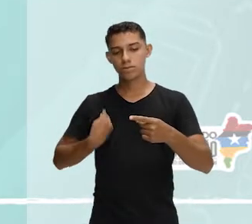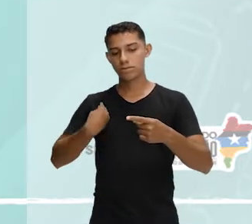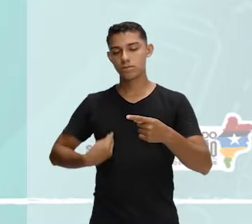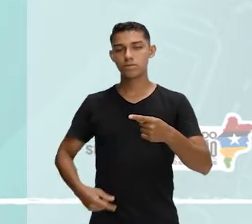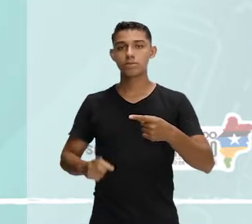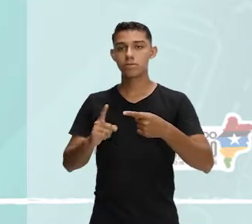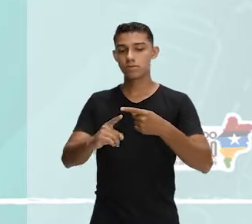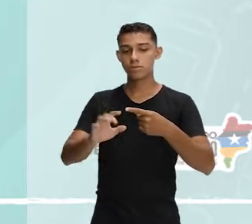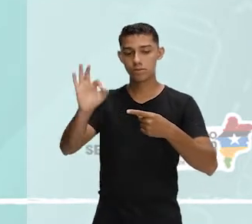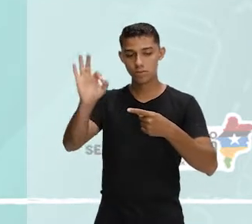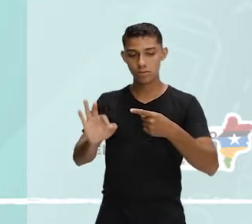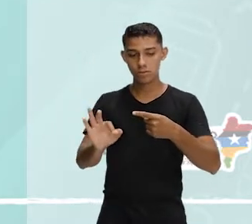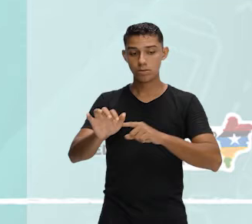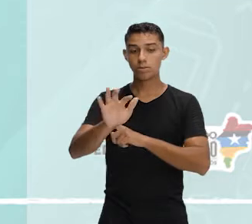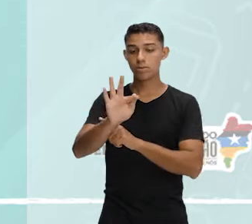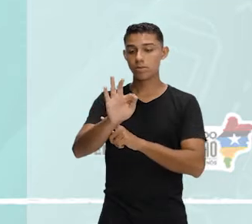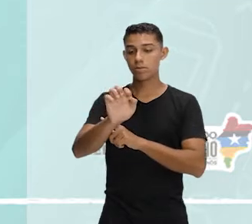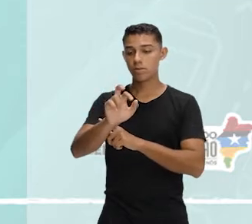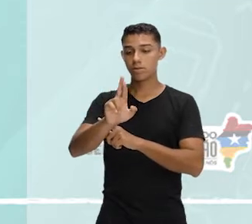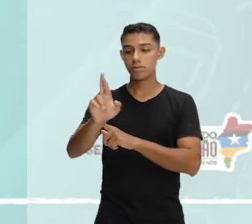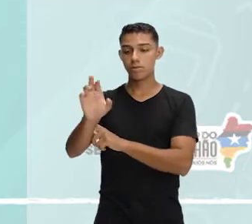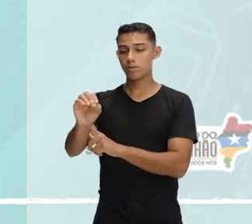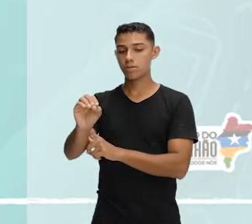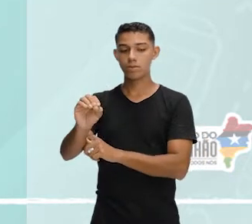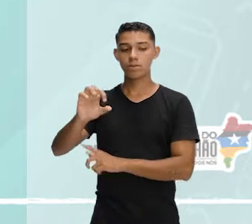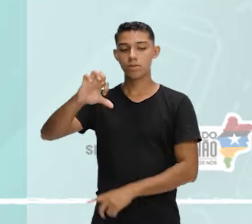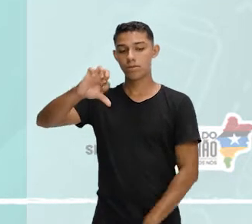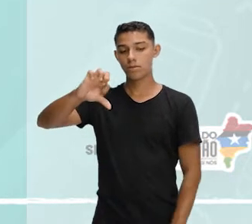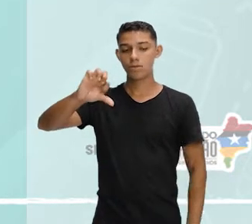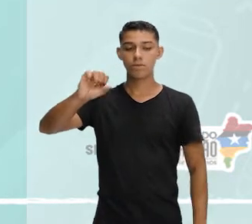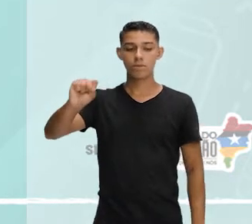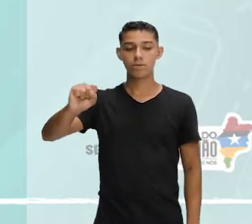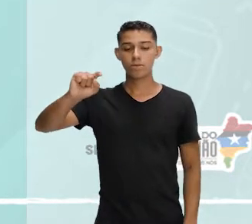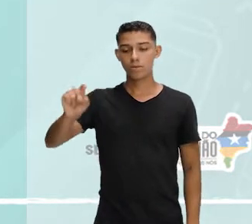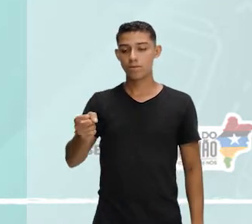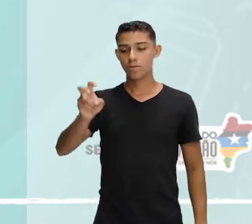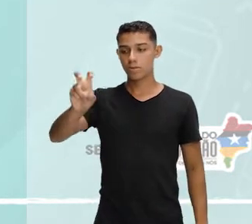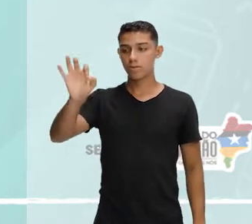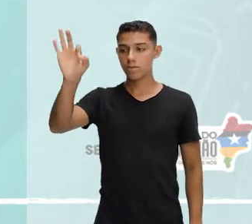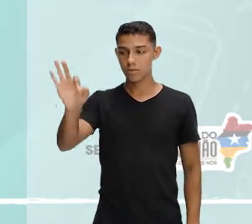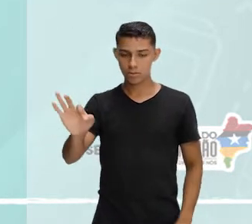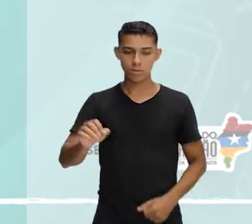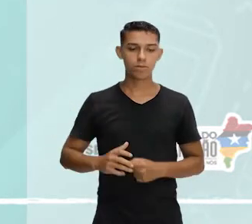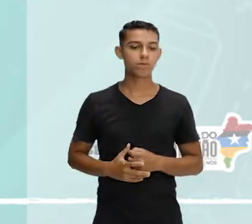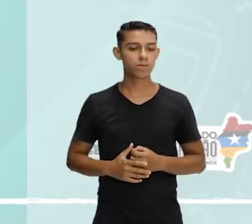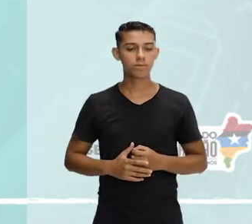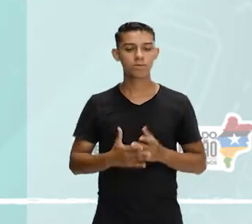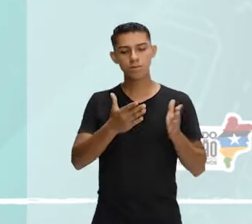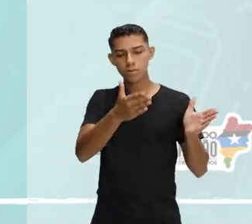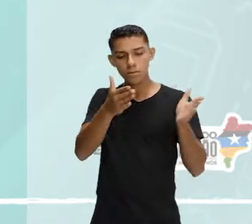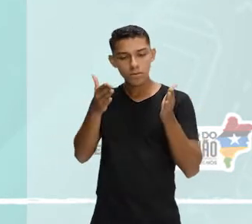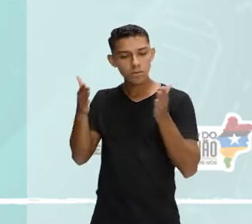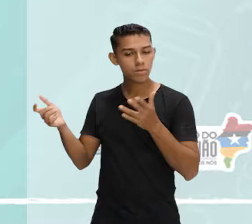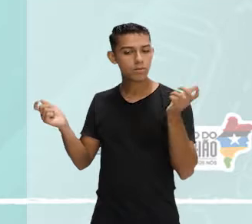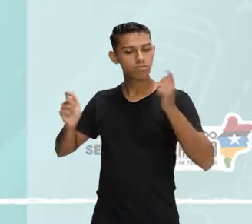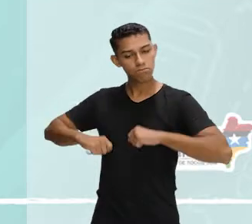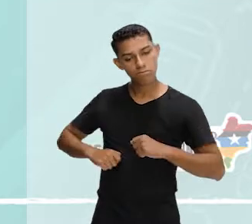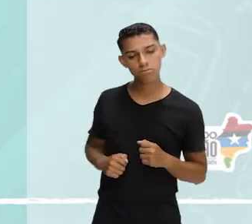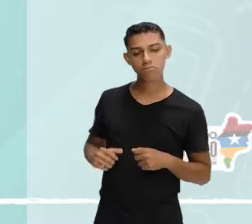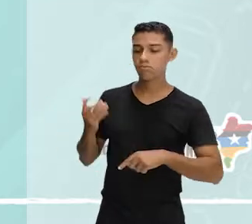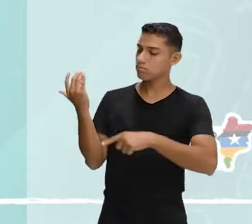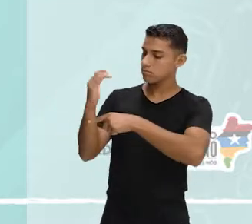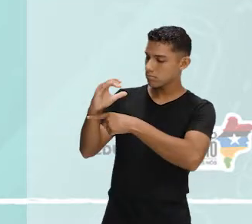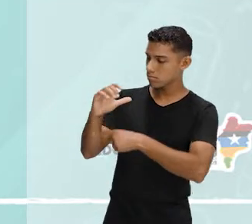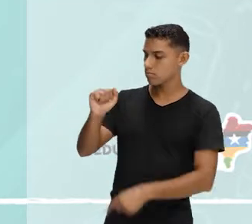o percentual maior é do ferro, chega a 98,5%. O restante pode ser